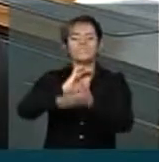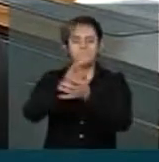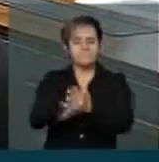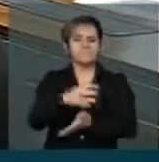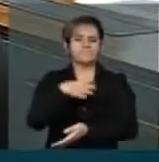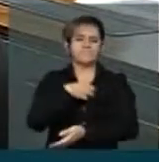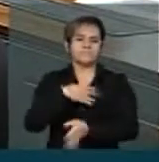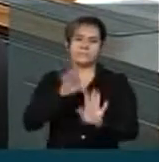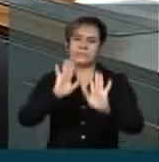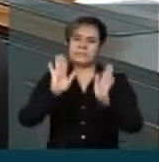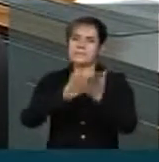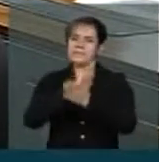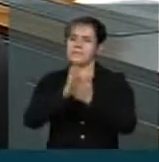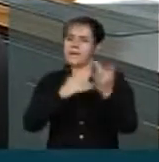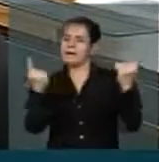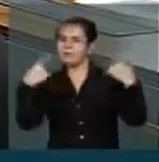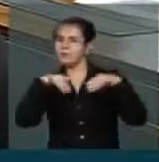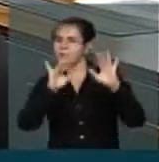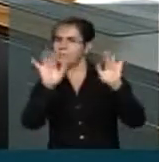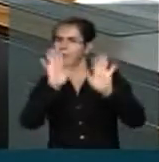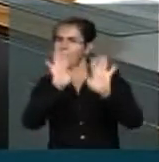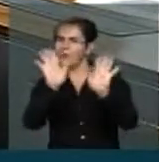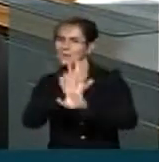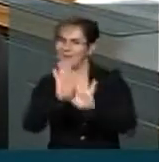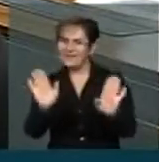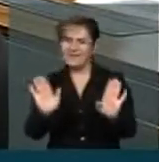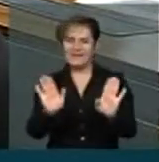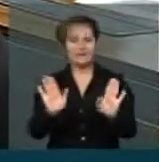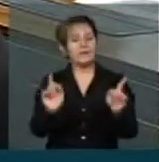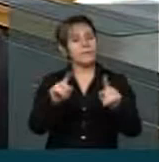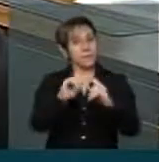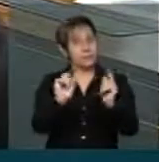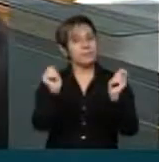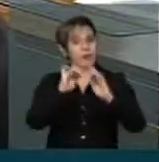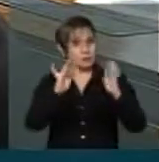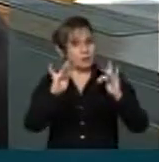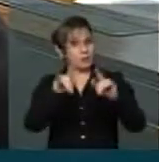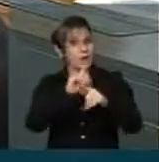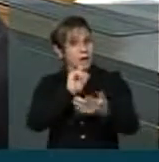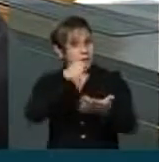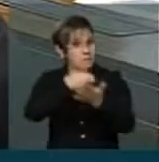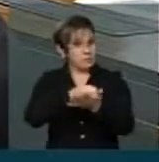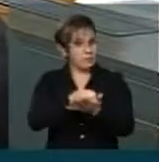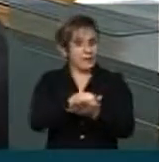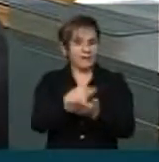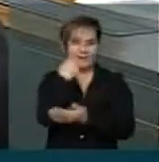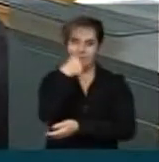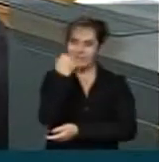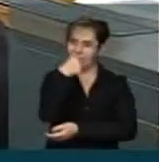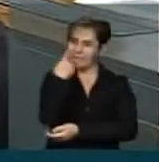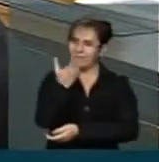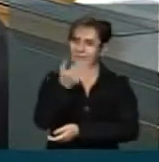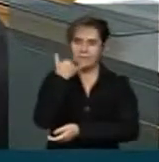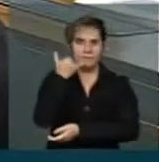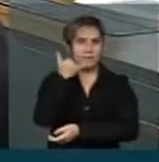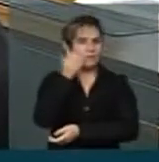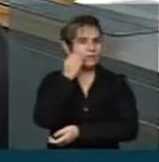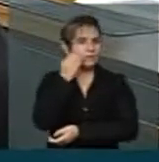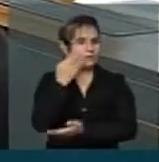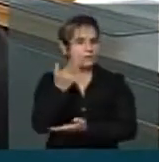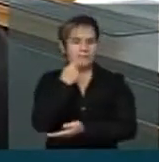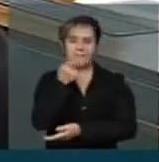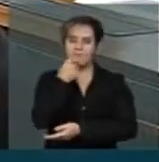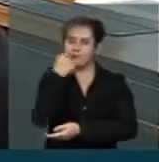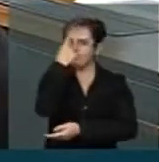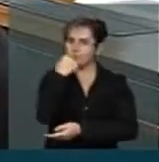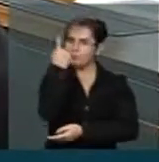Nada contra o namoro, não, eu já fiz muito. Mas namore pagando, né? Namore pagando, né? Não falando